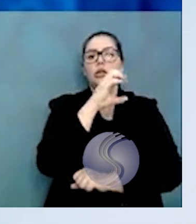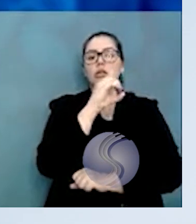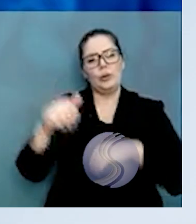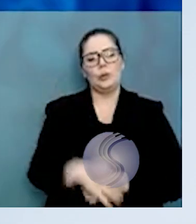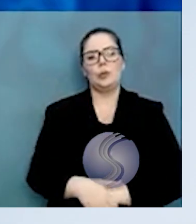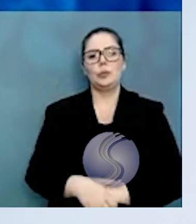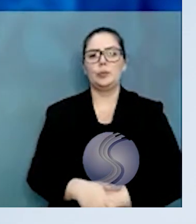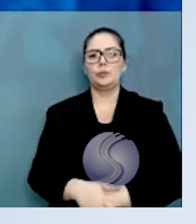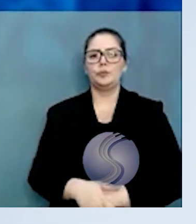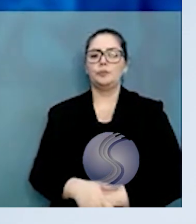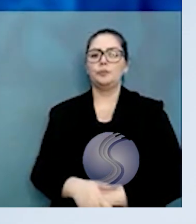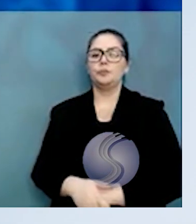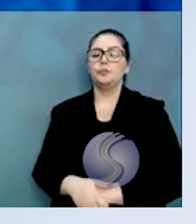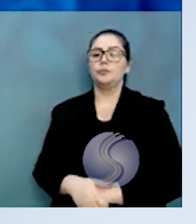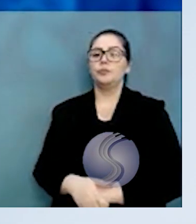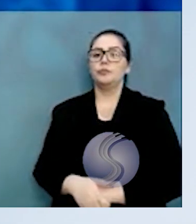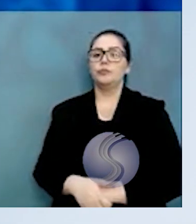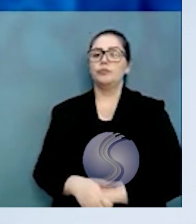hoje. Nós temos